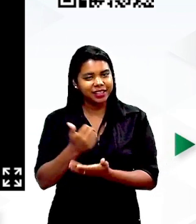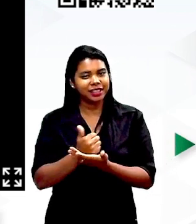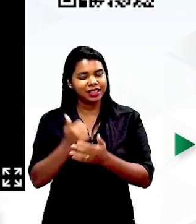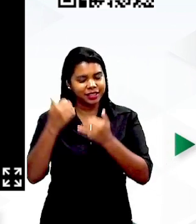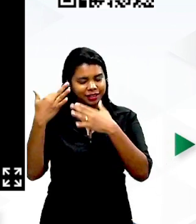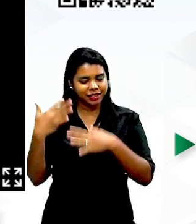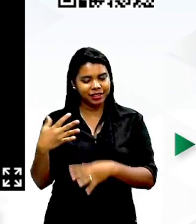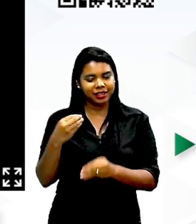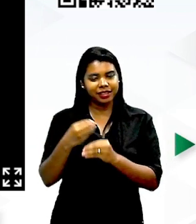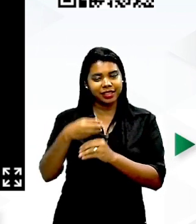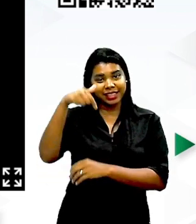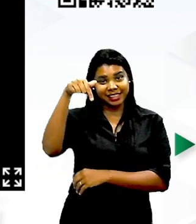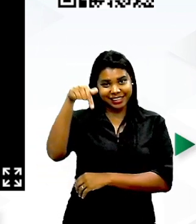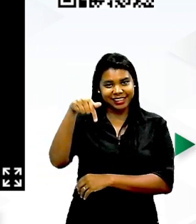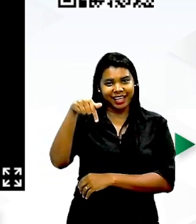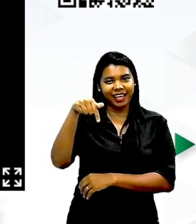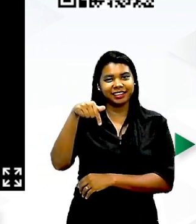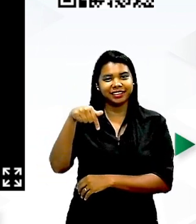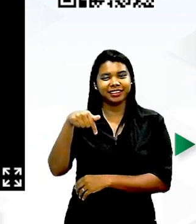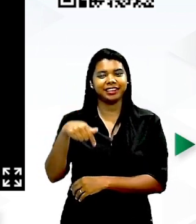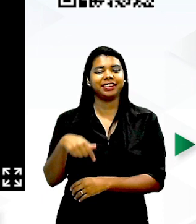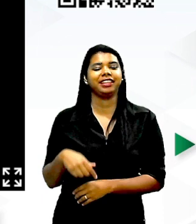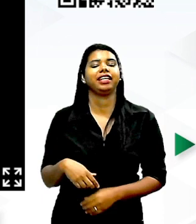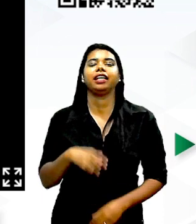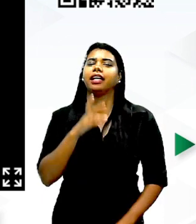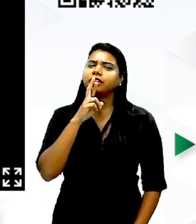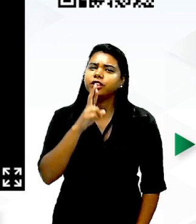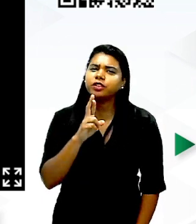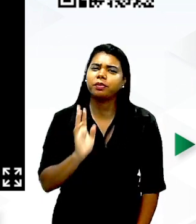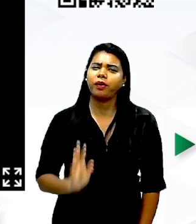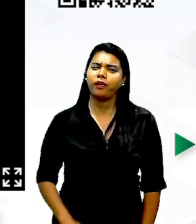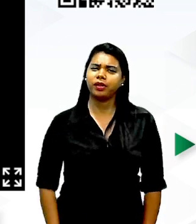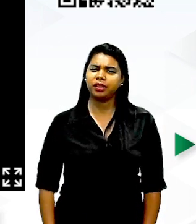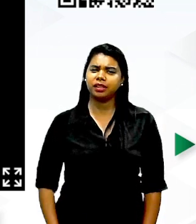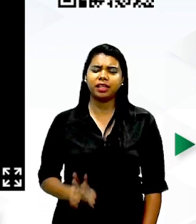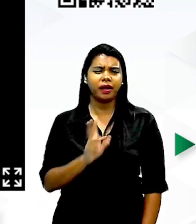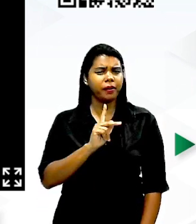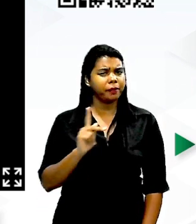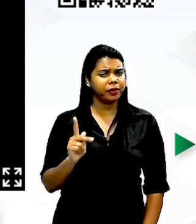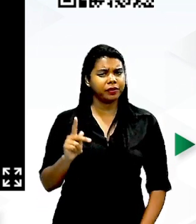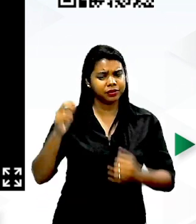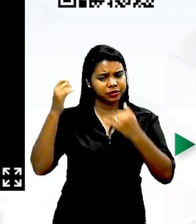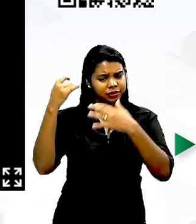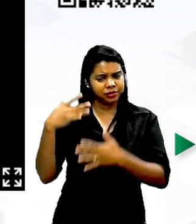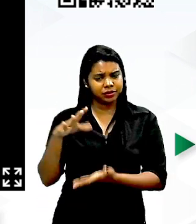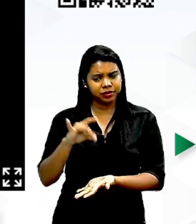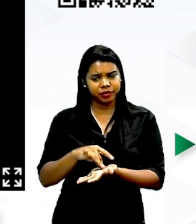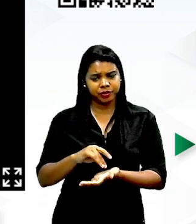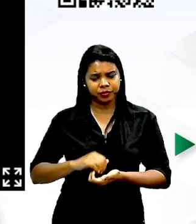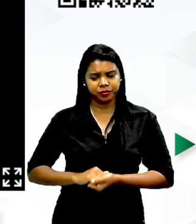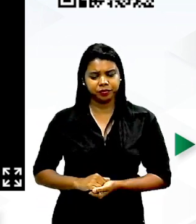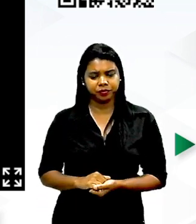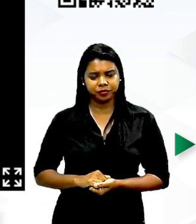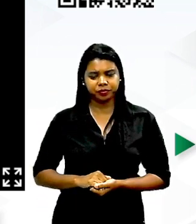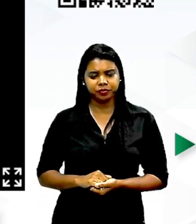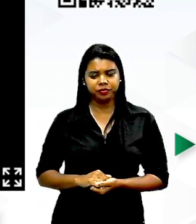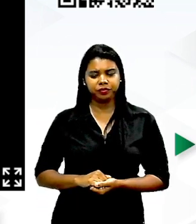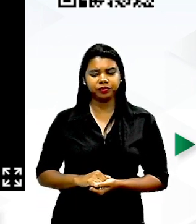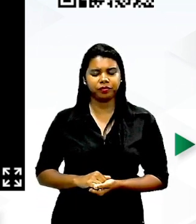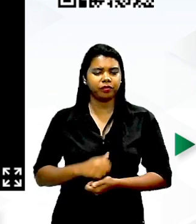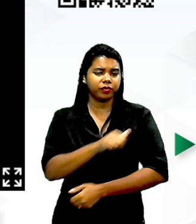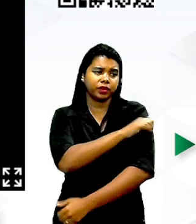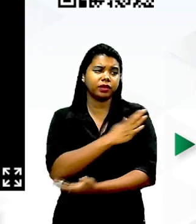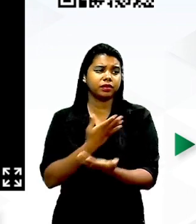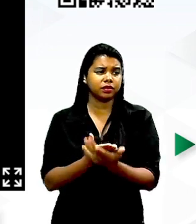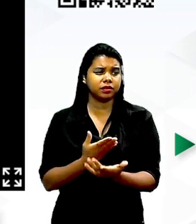gamificação. Existem 7. Então, vai lá e responde. Professor, indica essa plataforma para teu aluno.